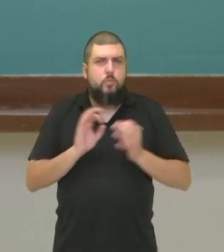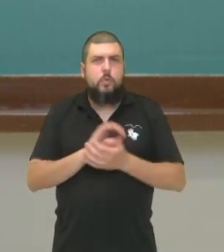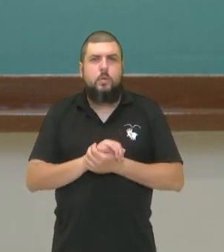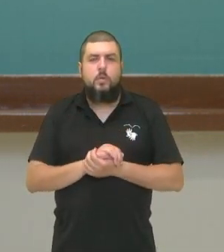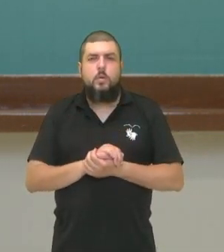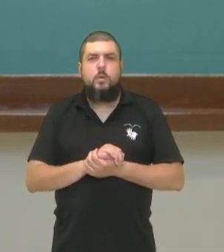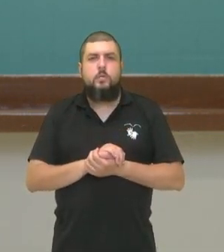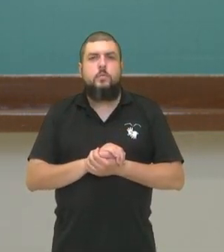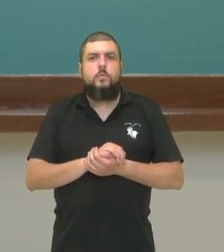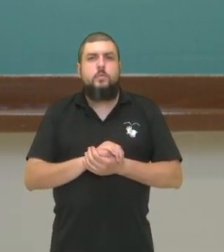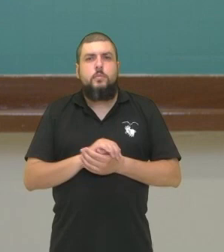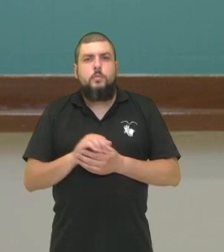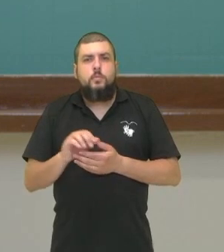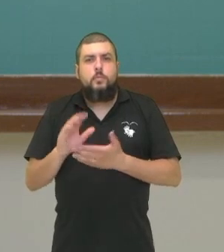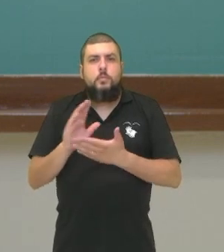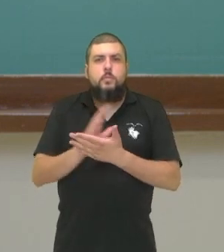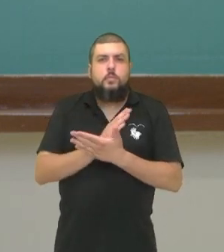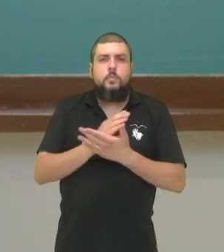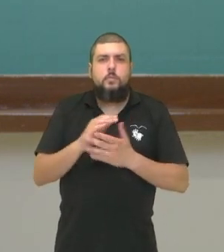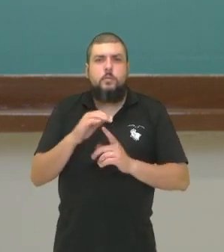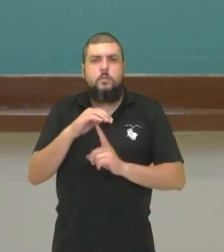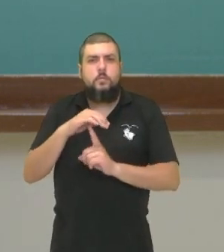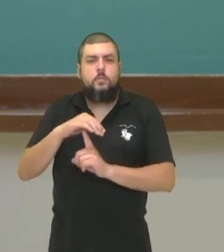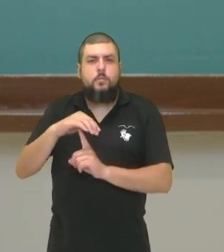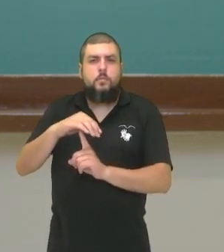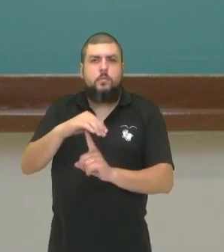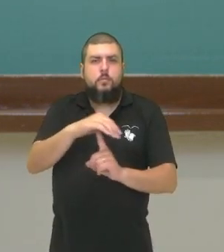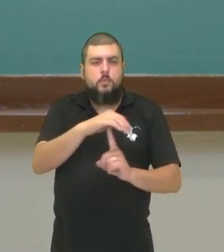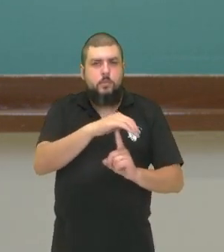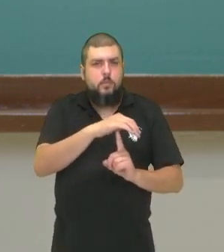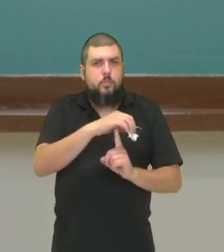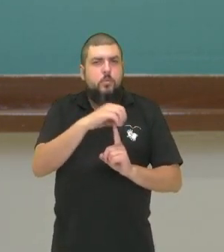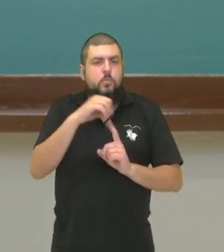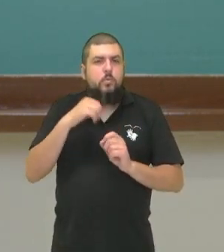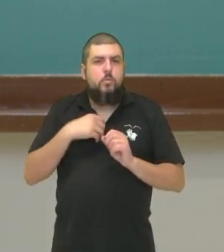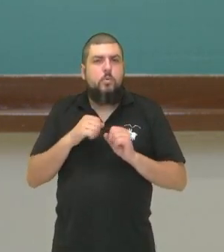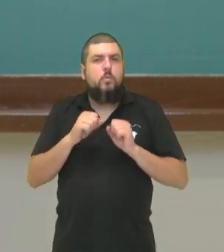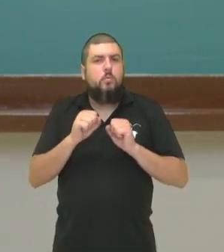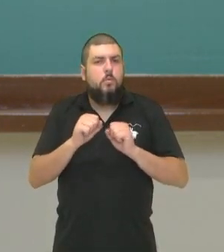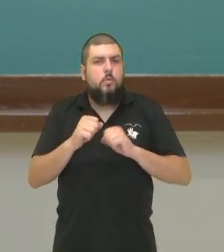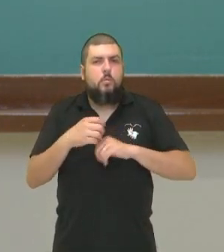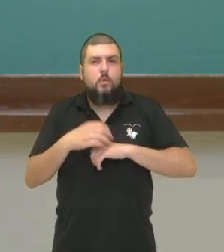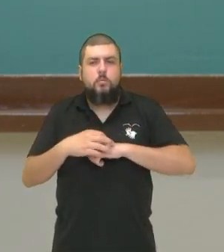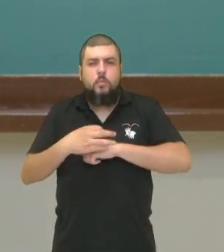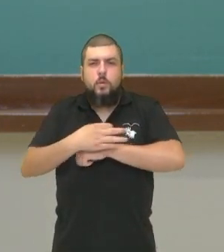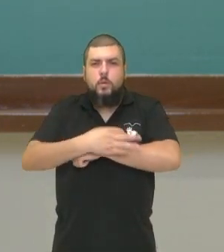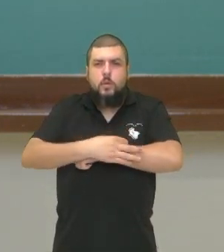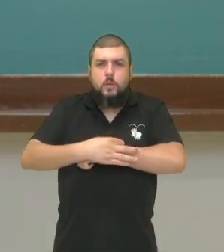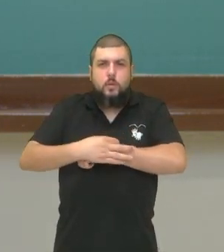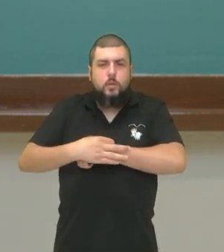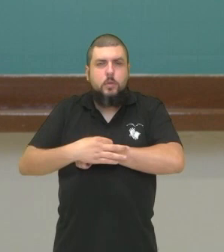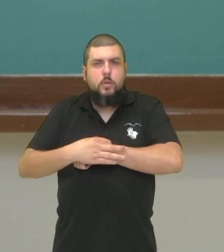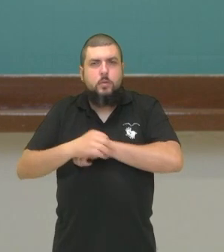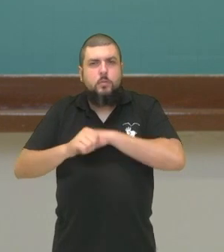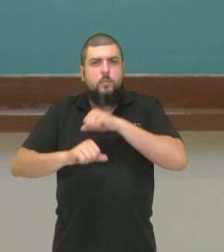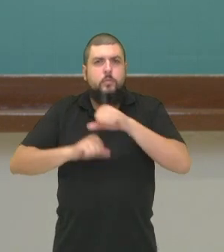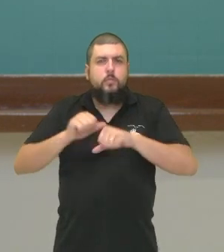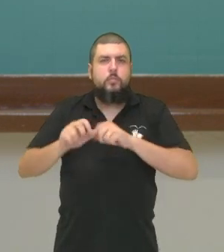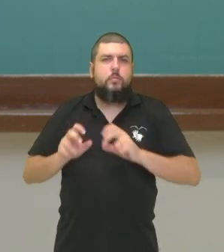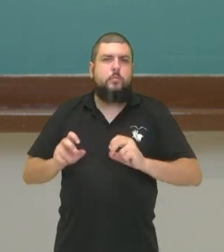que acontece? Alguns fungos e bactérias podem fazer com que algumas células se transformem em células